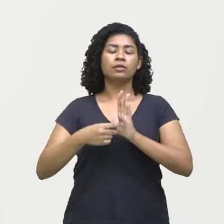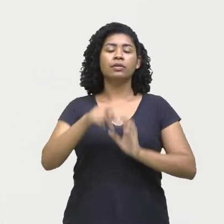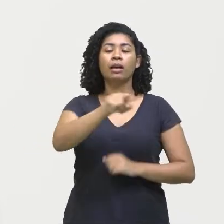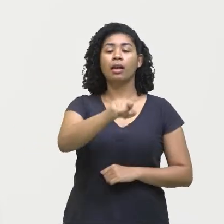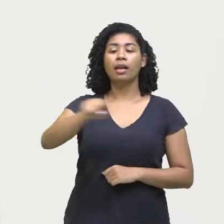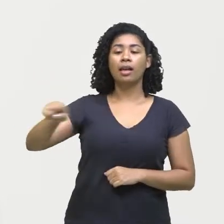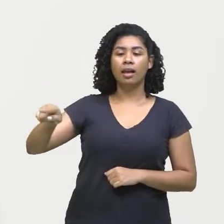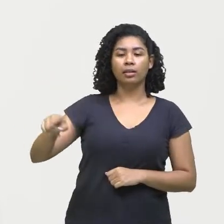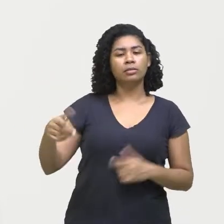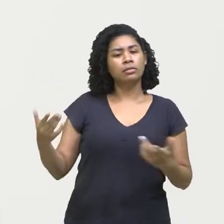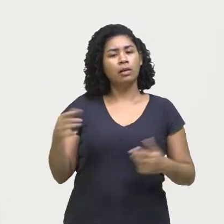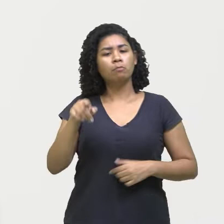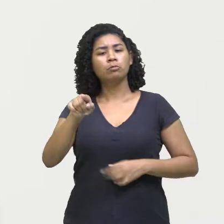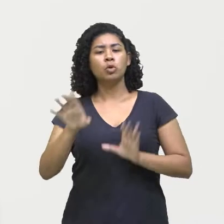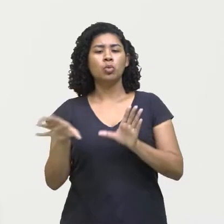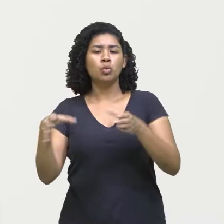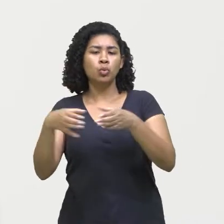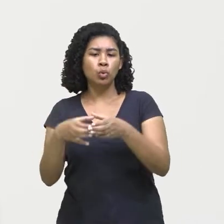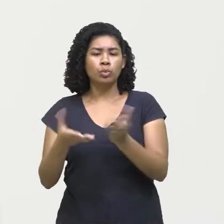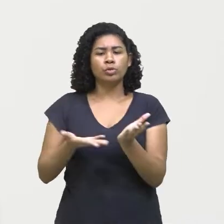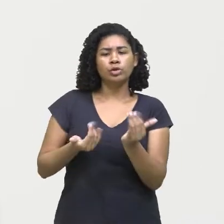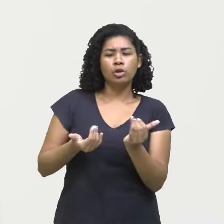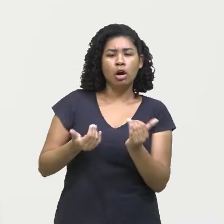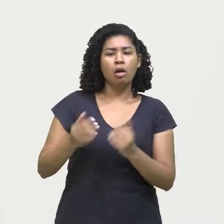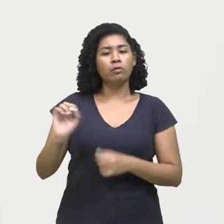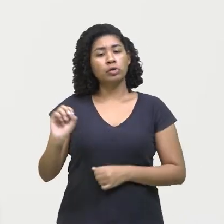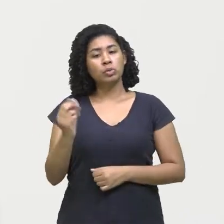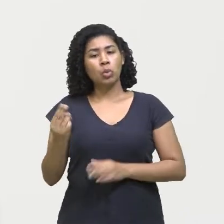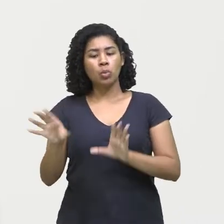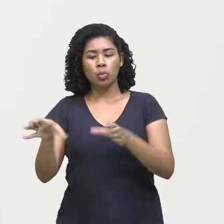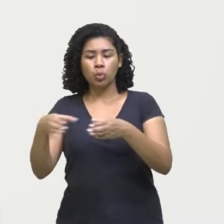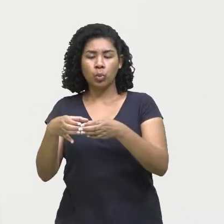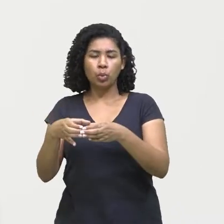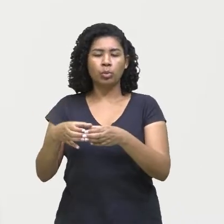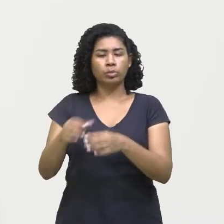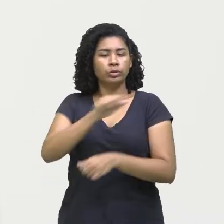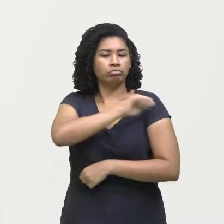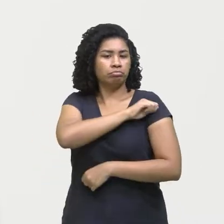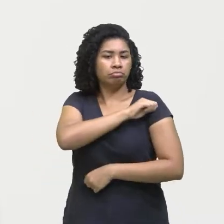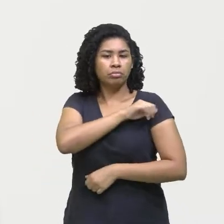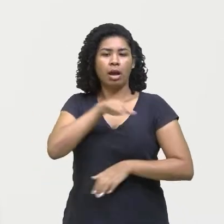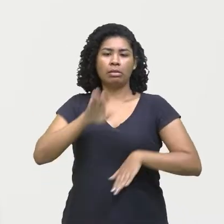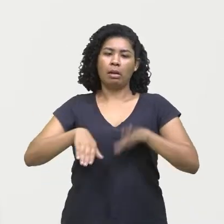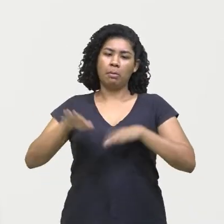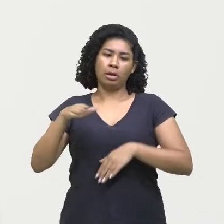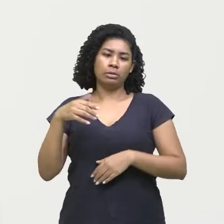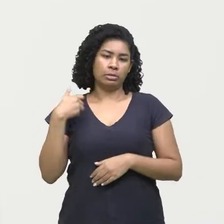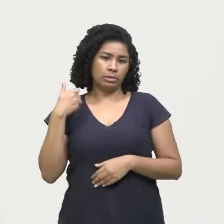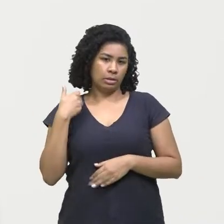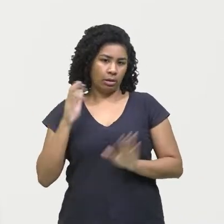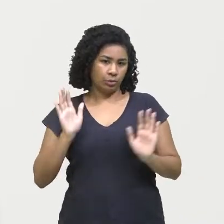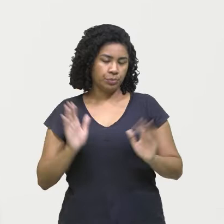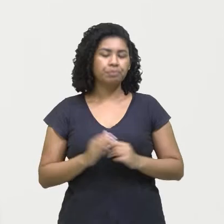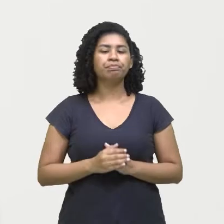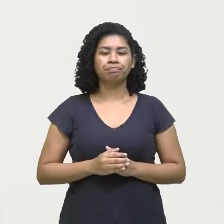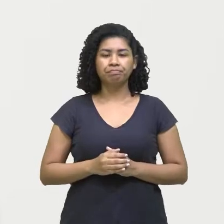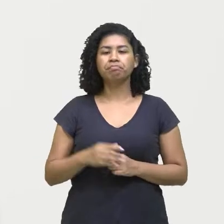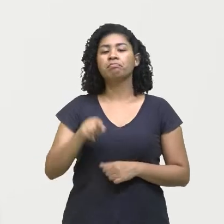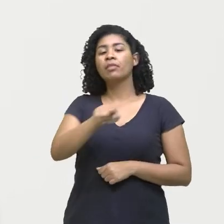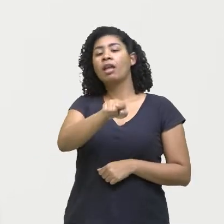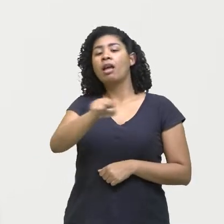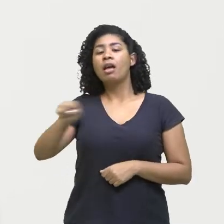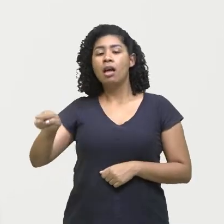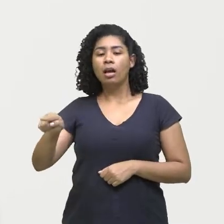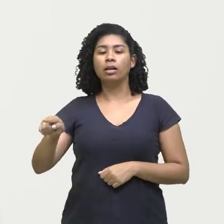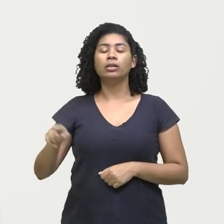de jovens, né? Dependendo aqui da idade deles. Eles têm habilidade, eles conseguem, can, fazer o